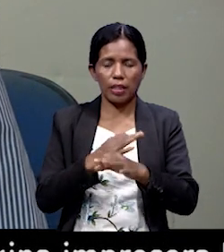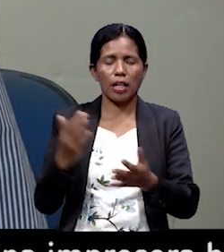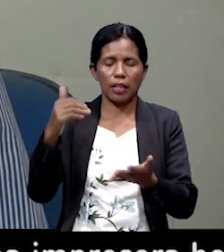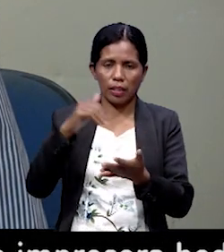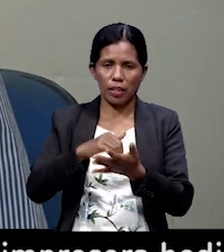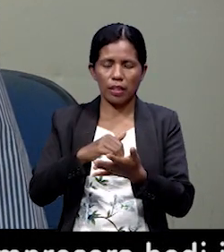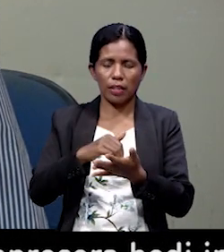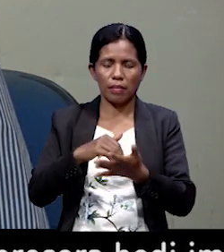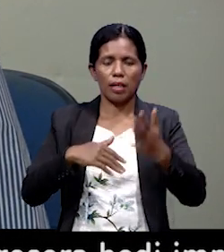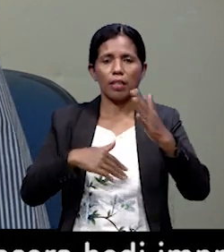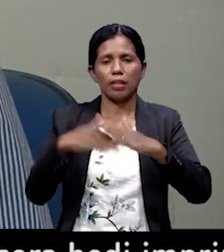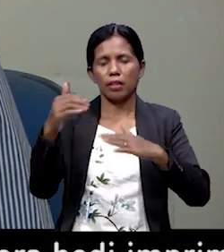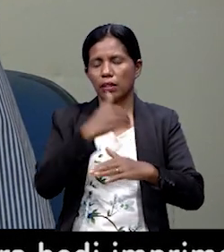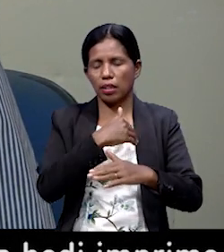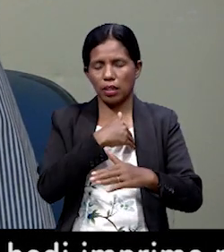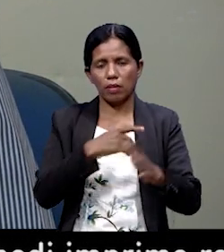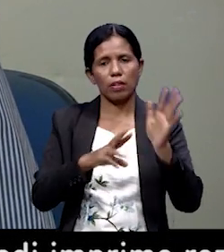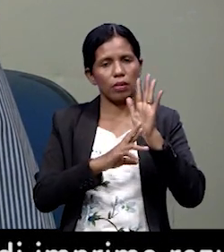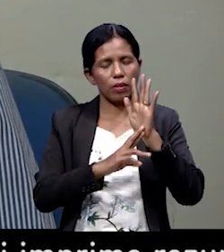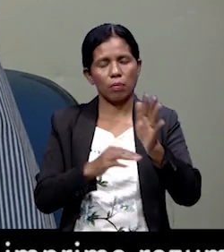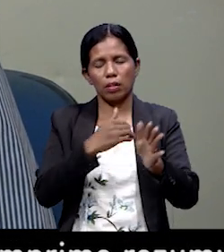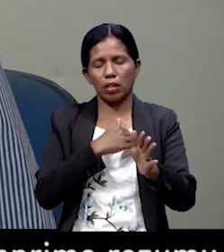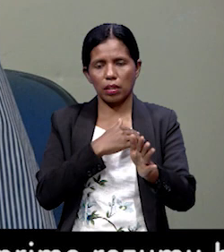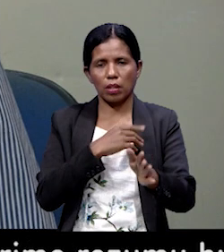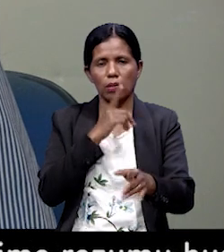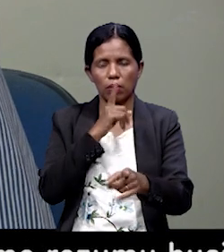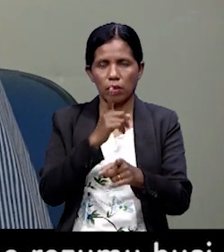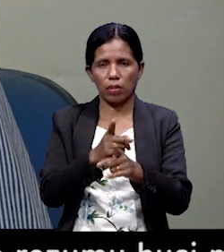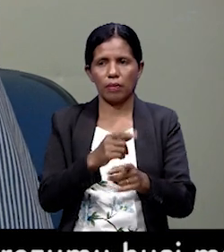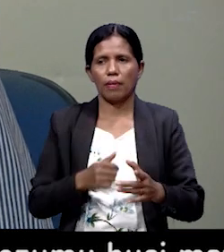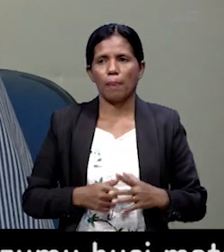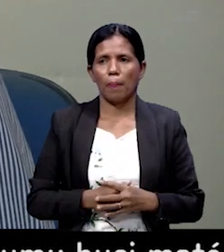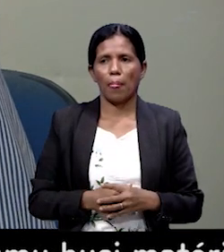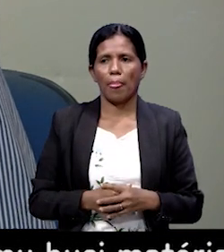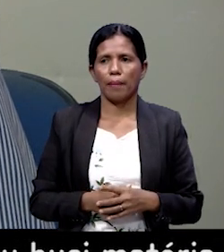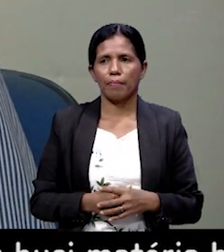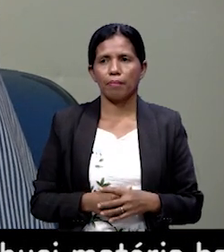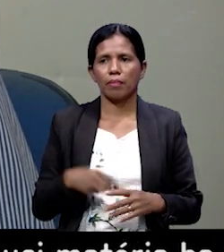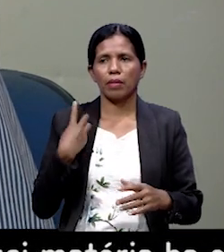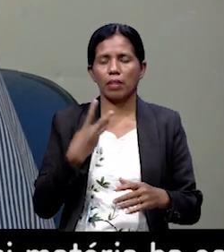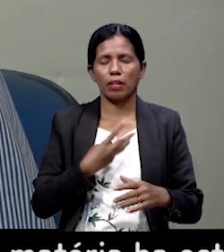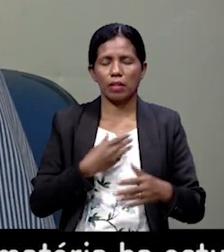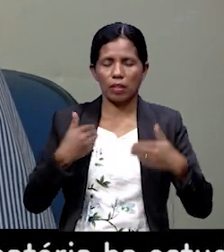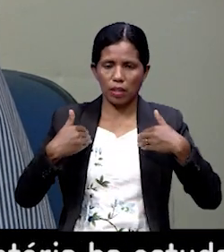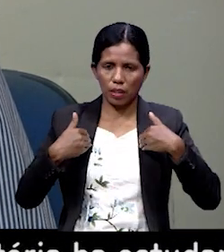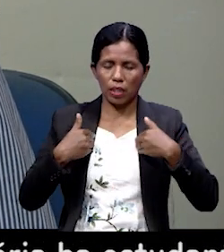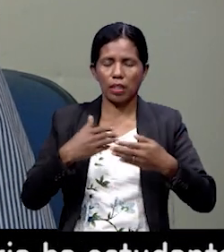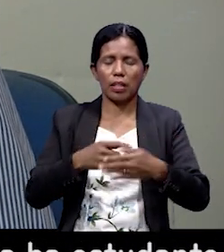tenemos sin resultado mas ni qualidade la dun dia na vita si espaço de